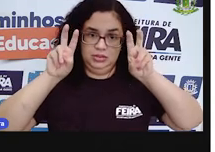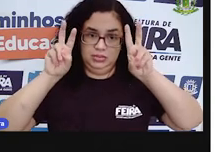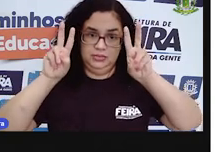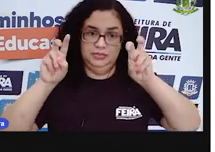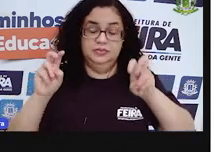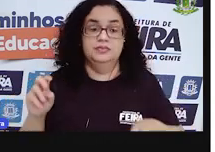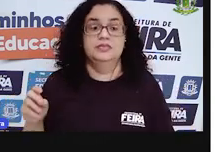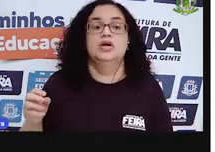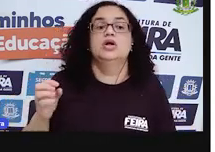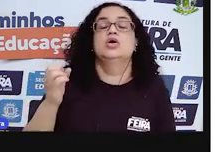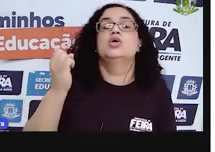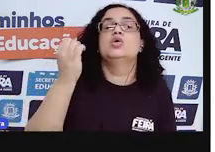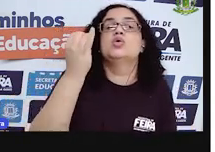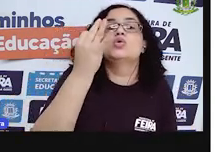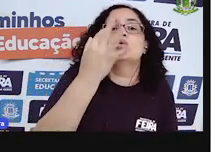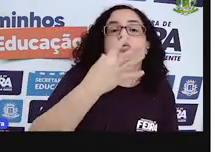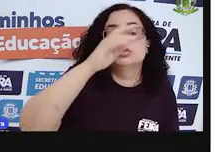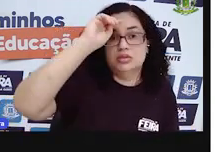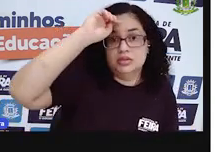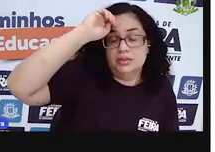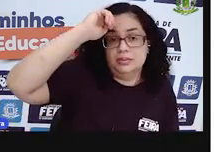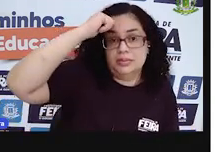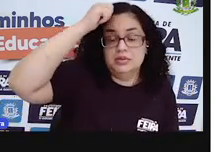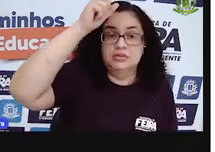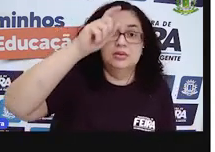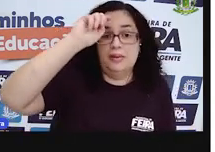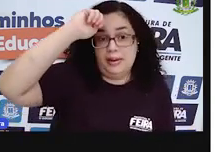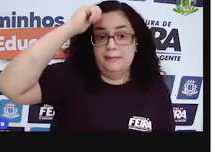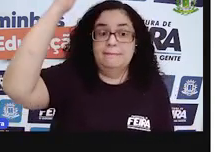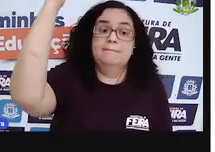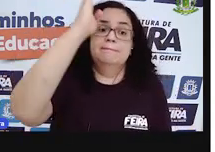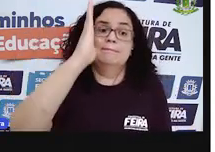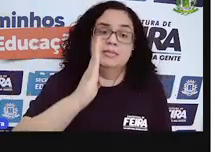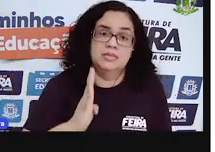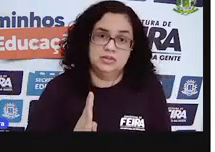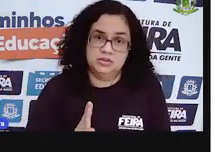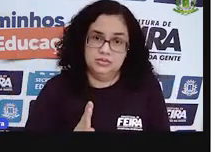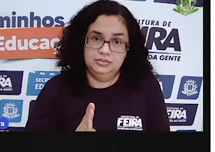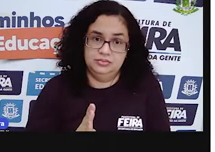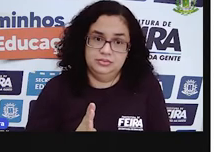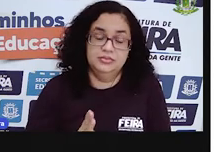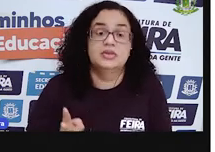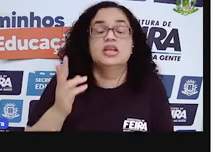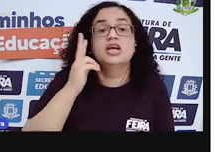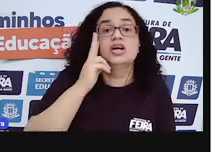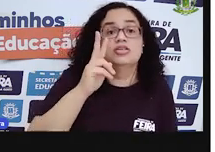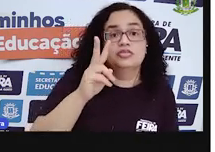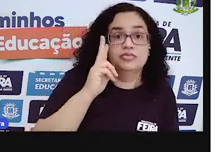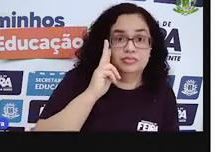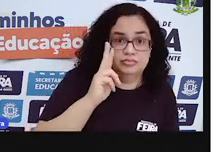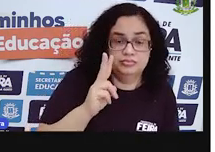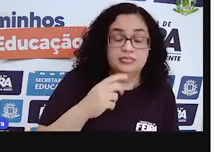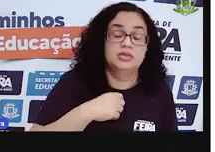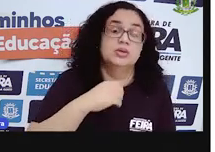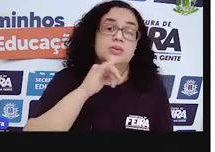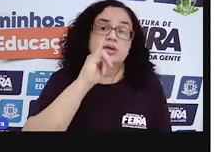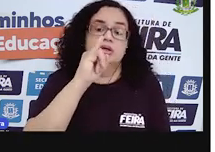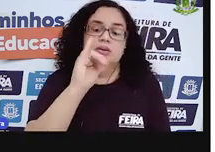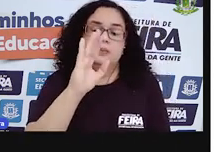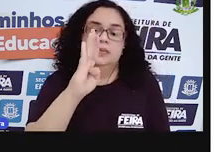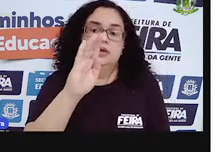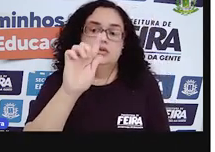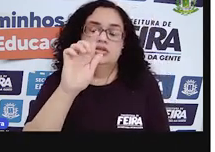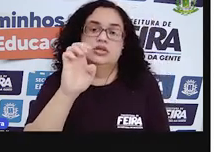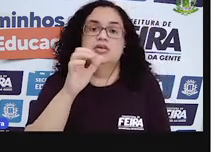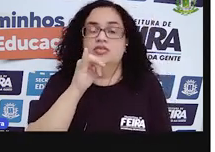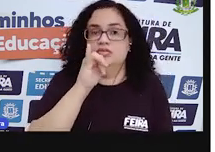né da quantidade de pessoas negras no Brasil tá a gente viu que o IBGE